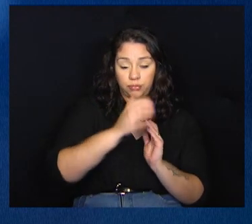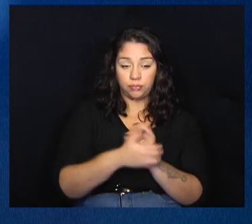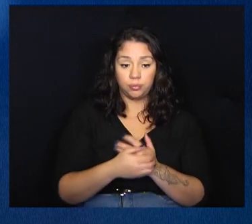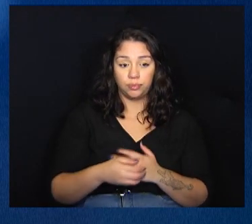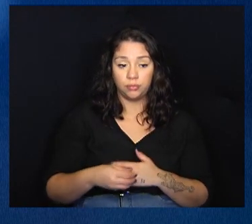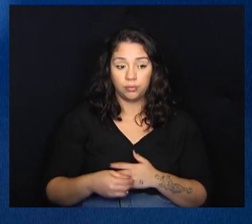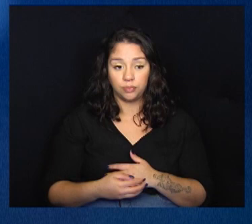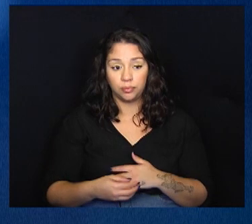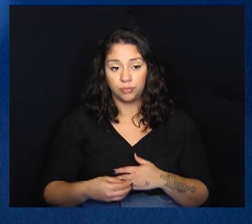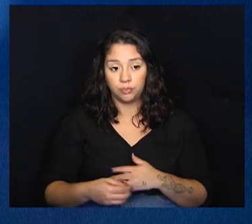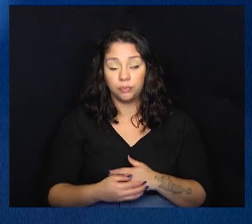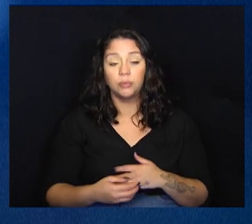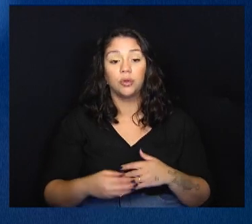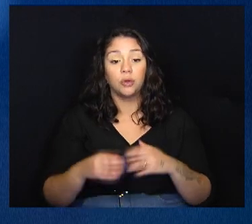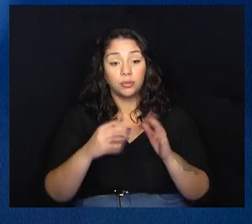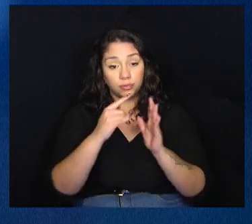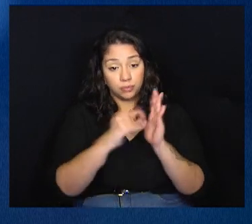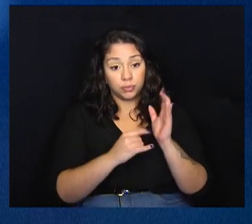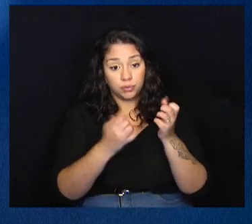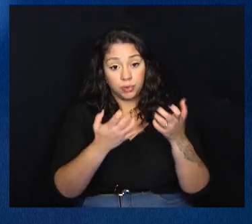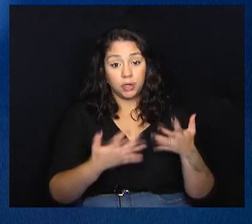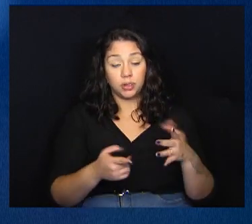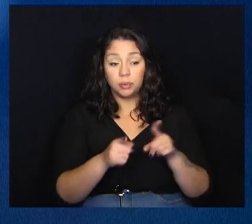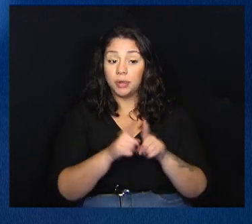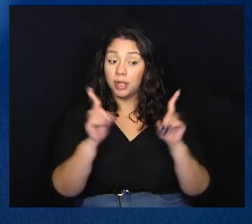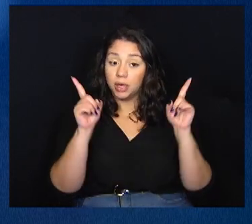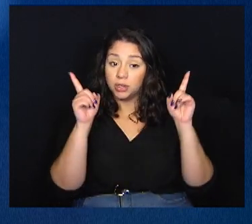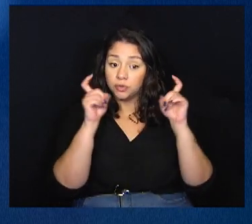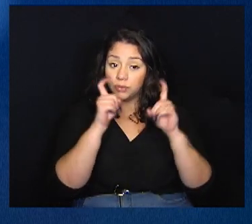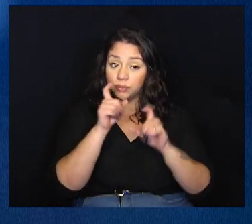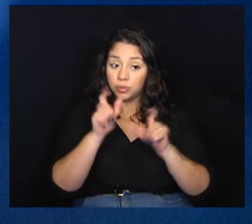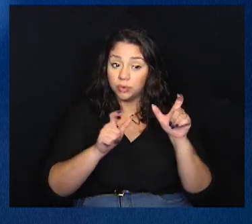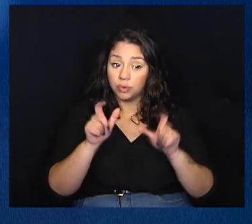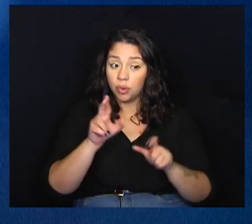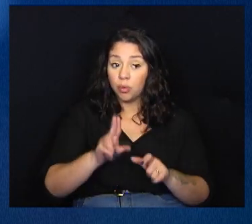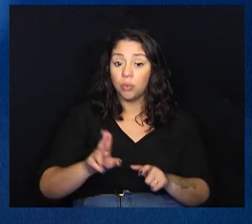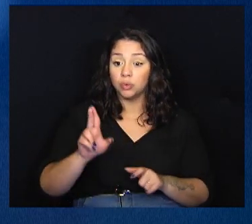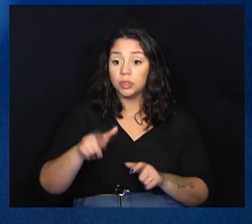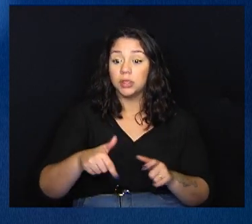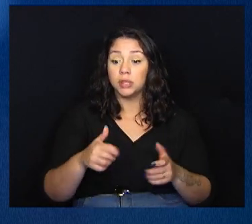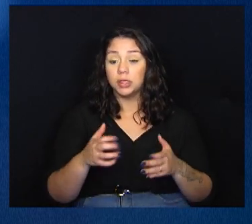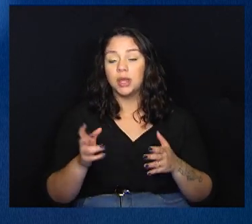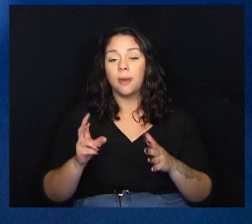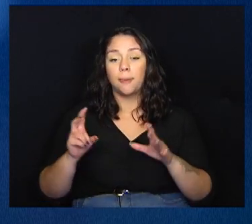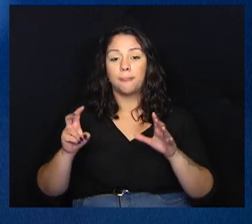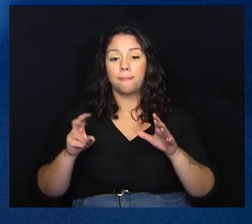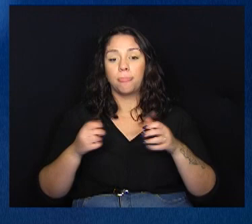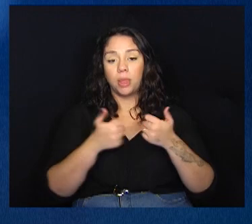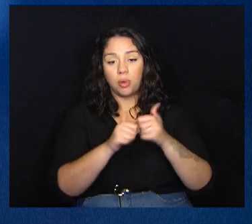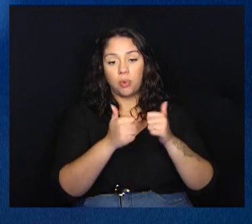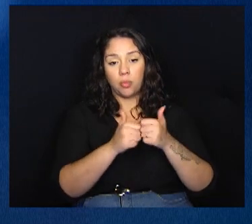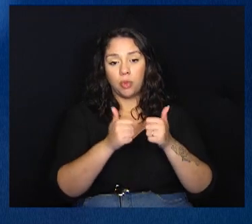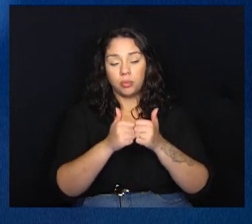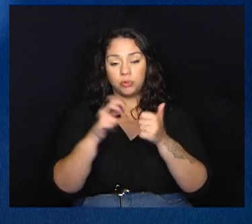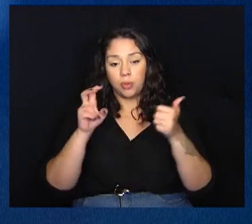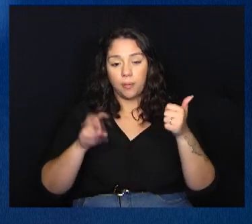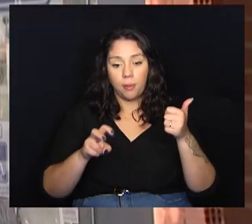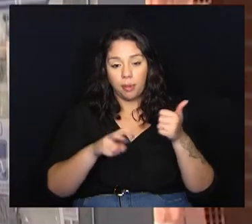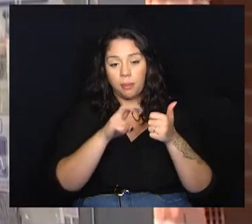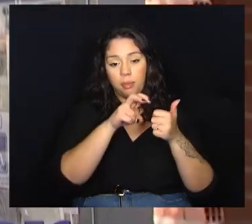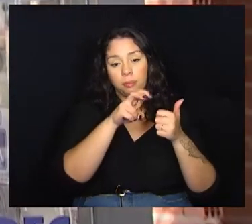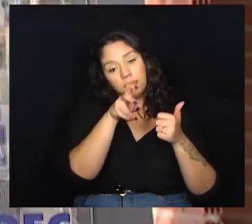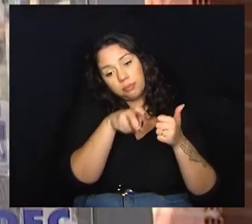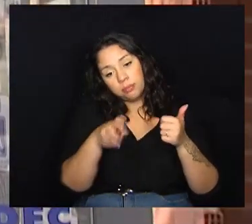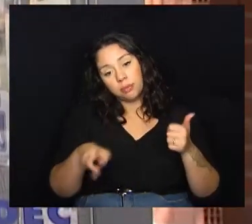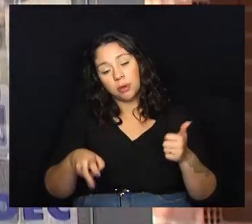vereador ainda argumentava sobre a dificuldade dos usuários para fazer o embarque e desembarque, principalmente em época de